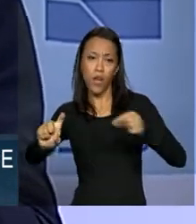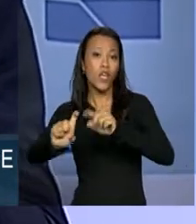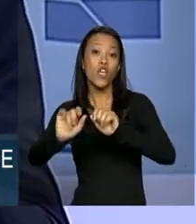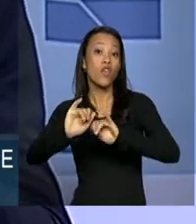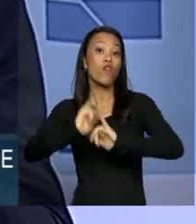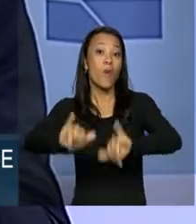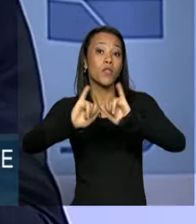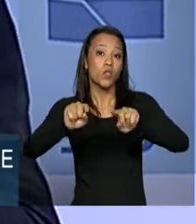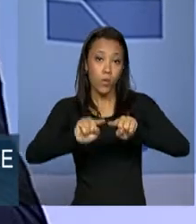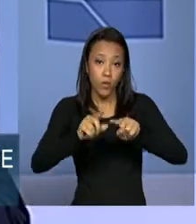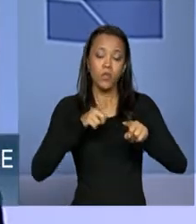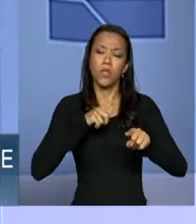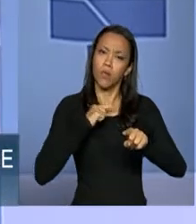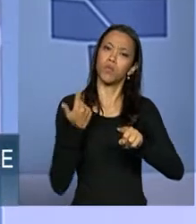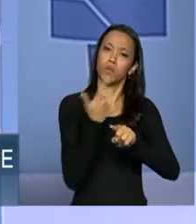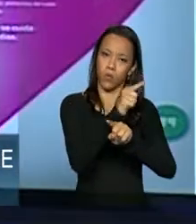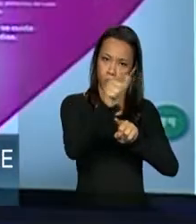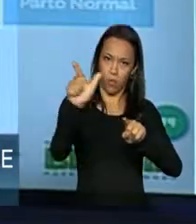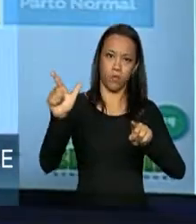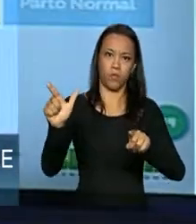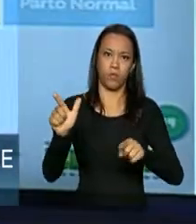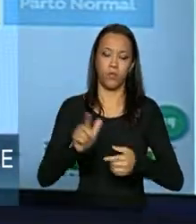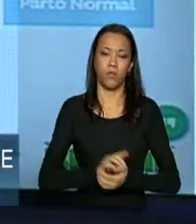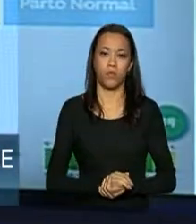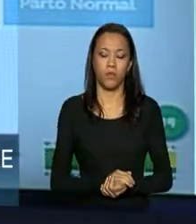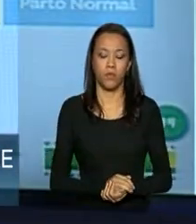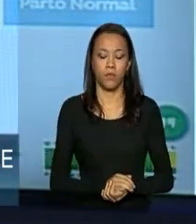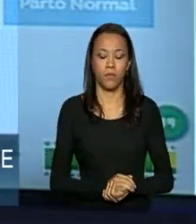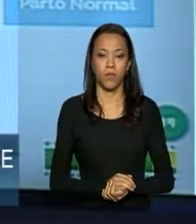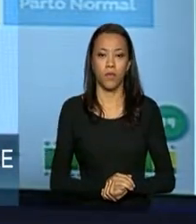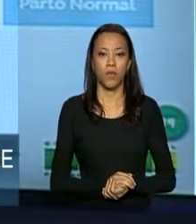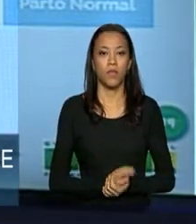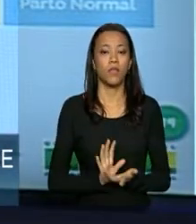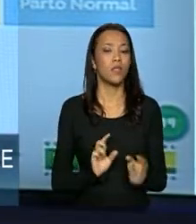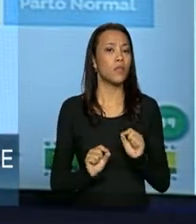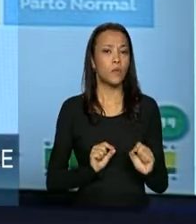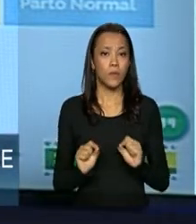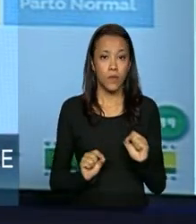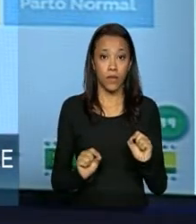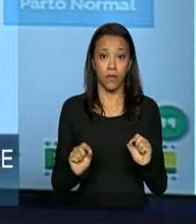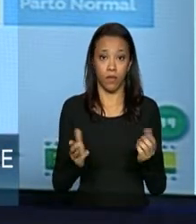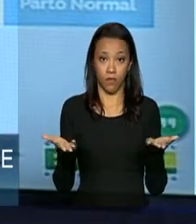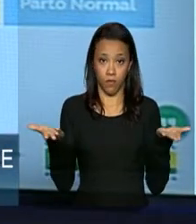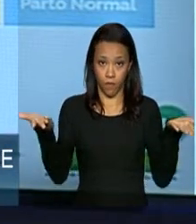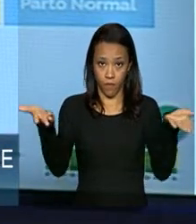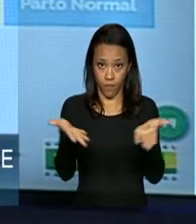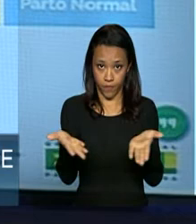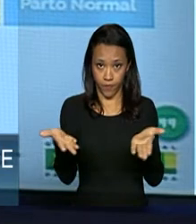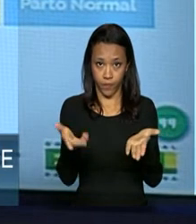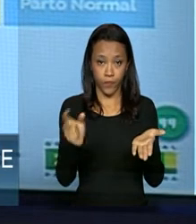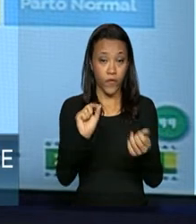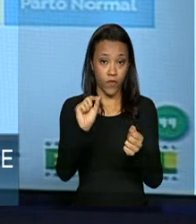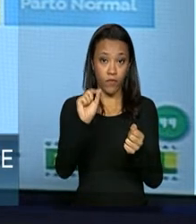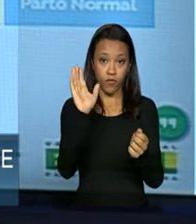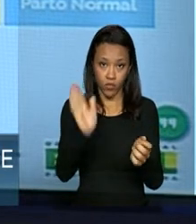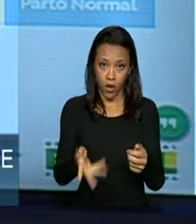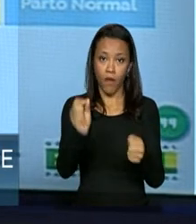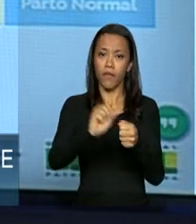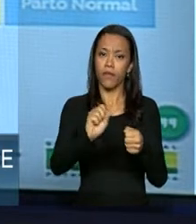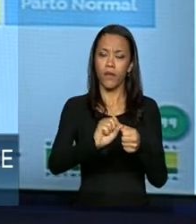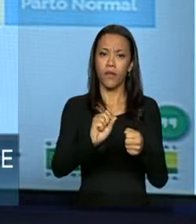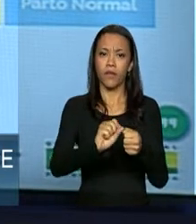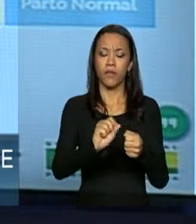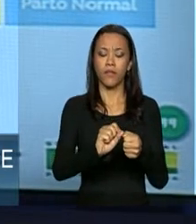também offline. E, na verdade, a divisão é feita em